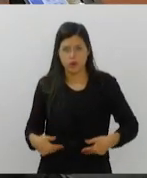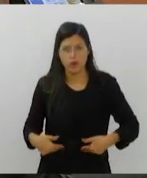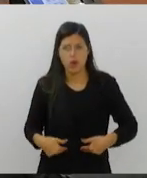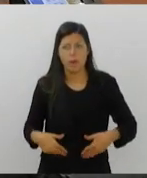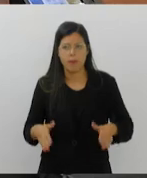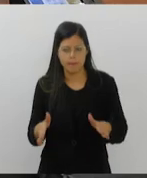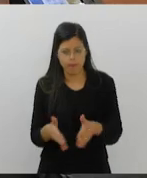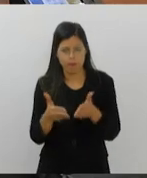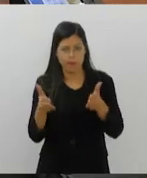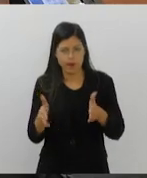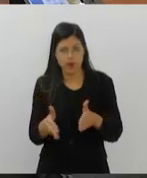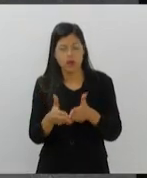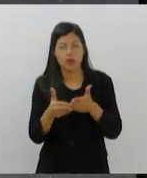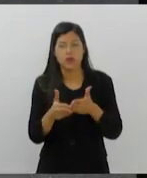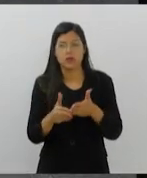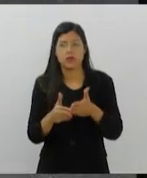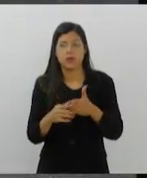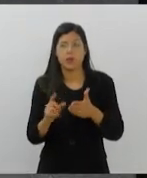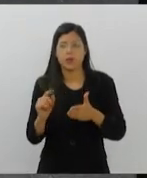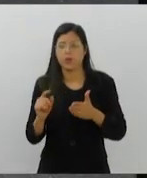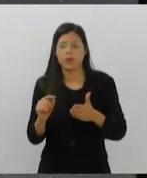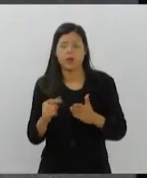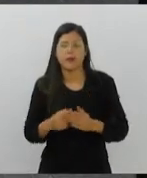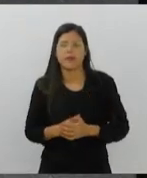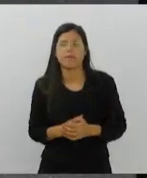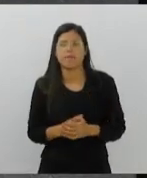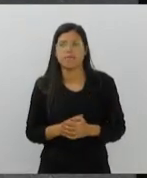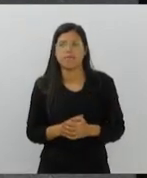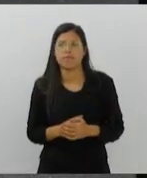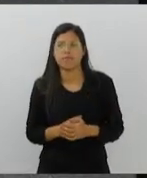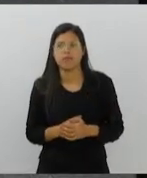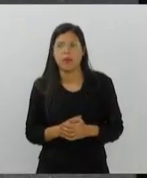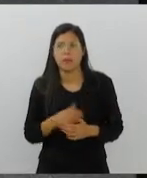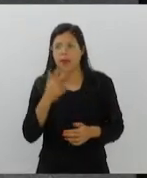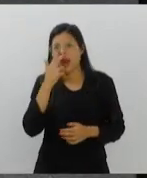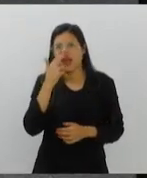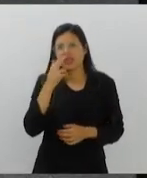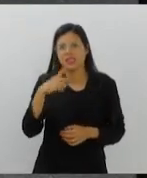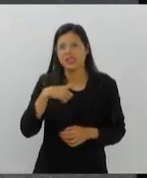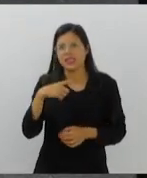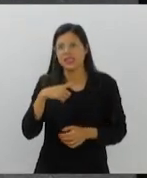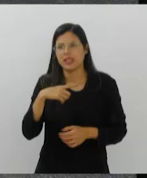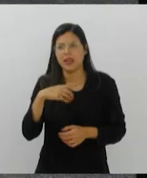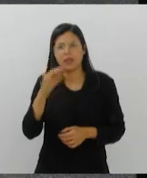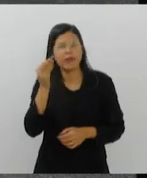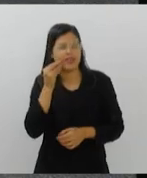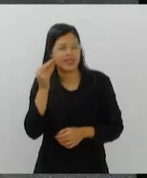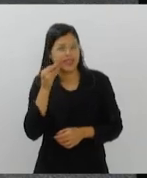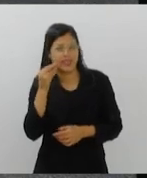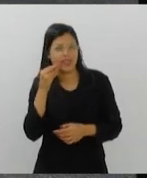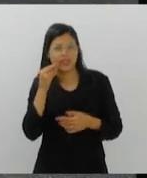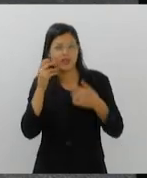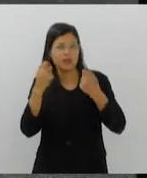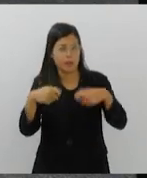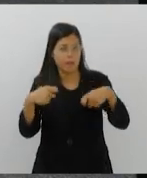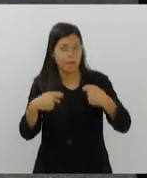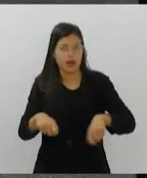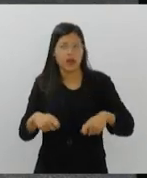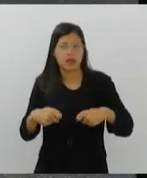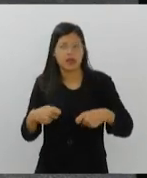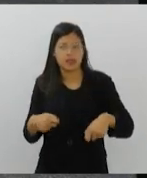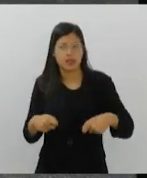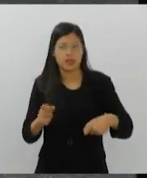passa necessariamente pela tentativa e a necessidade de